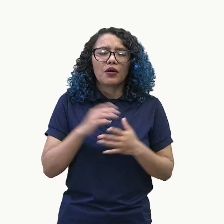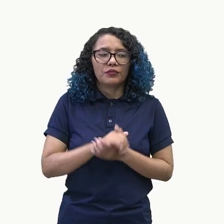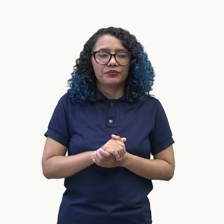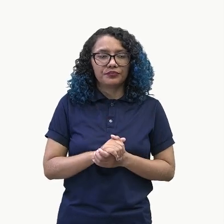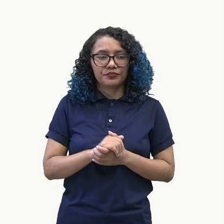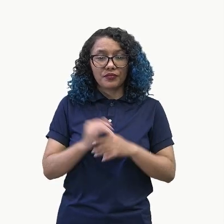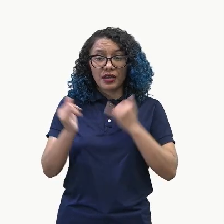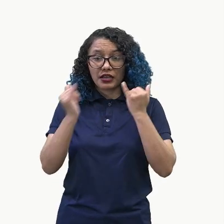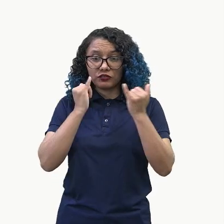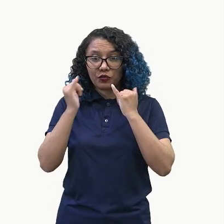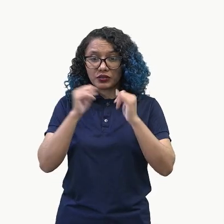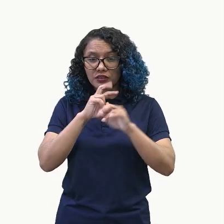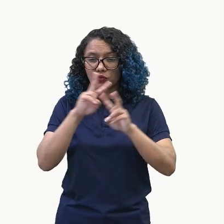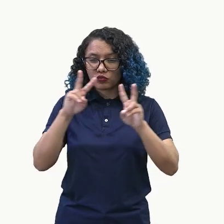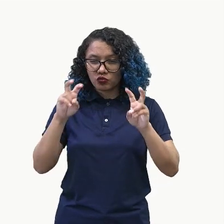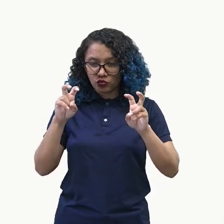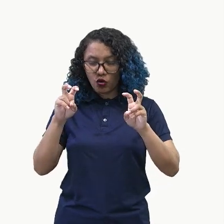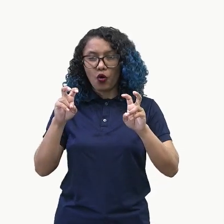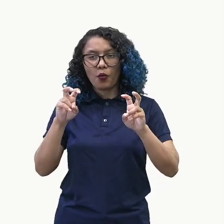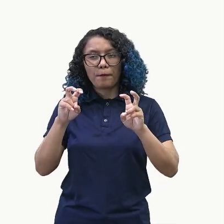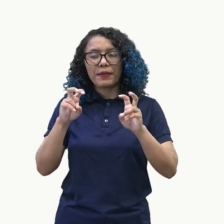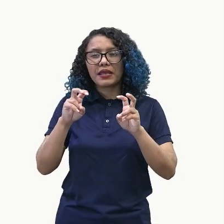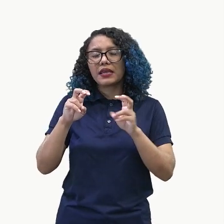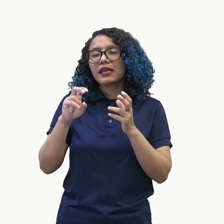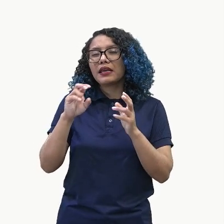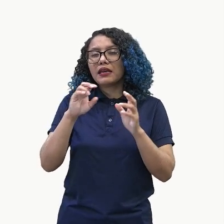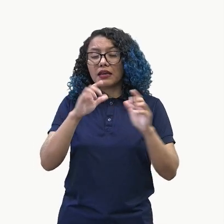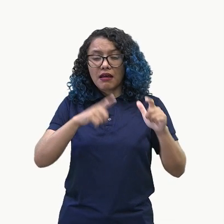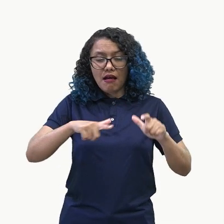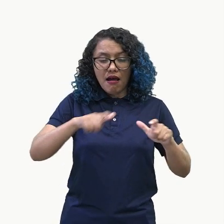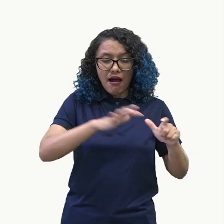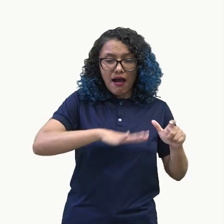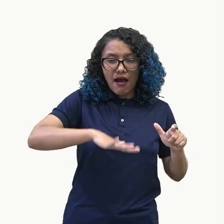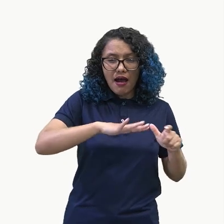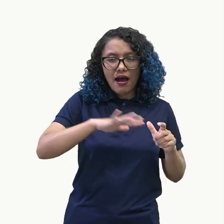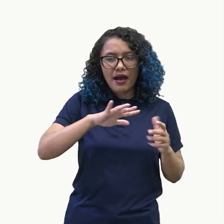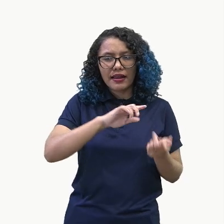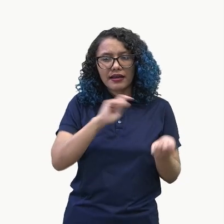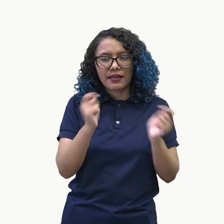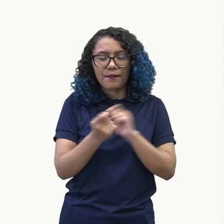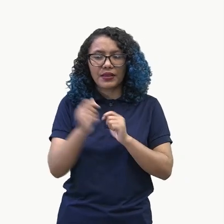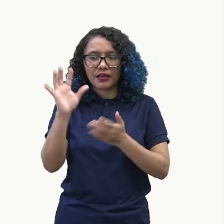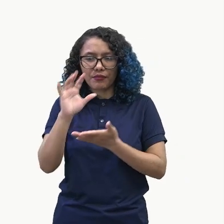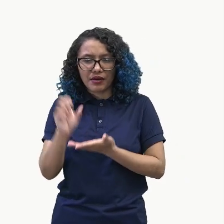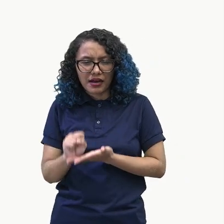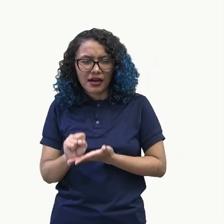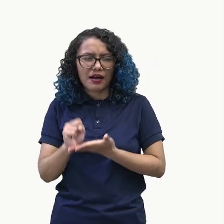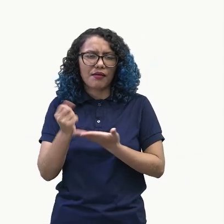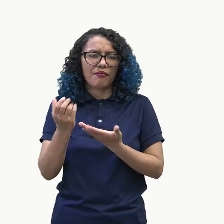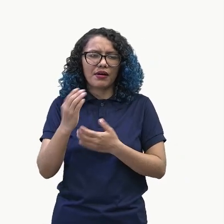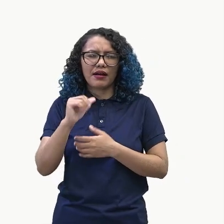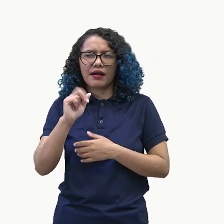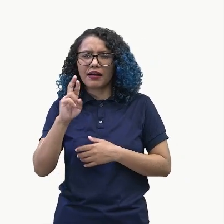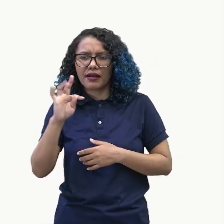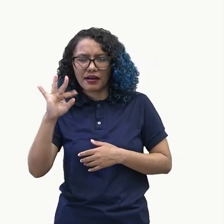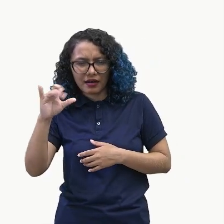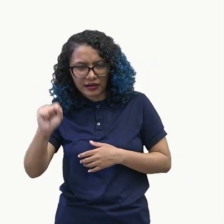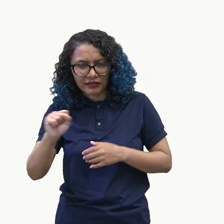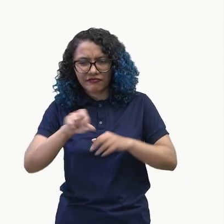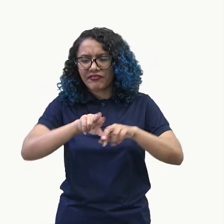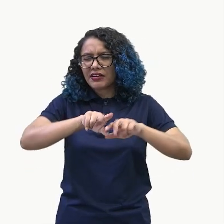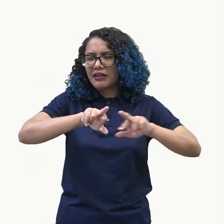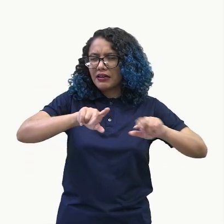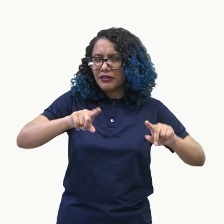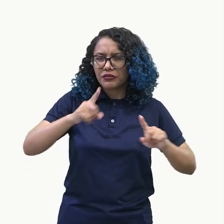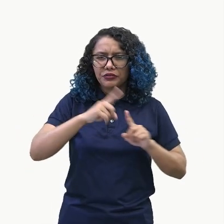informações sobre o espaço em mapas, cartas, croquis e outras formas de representação